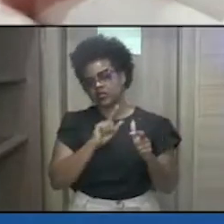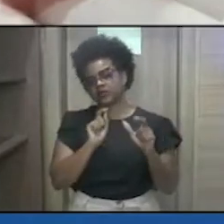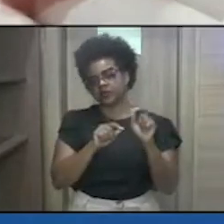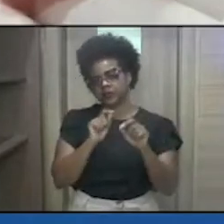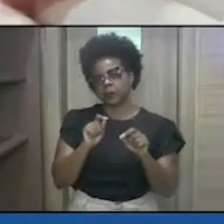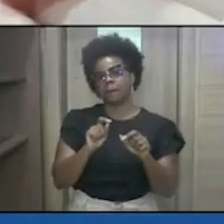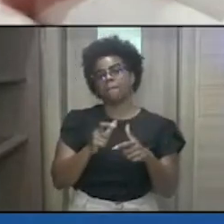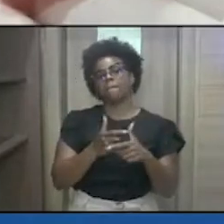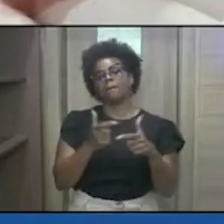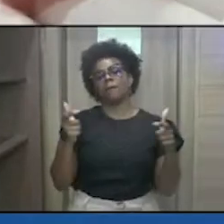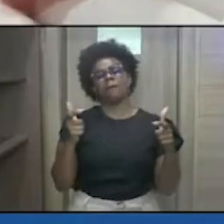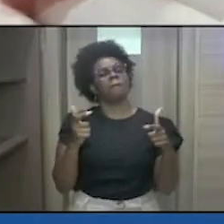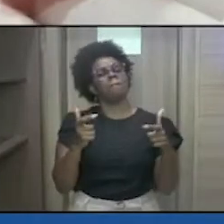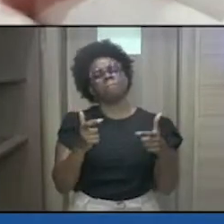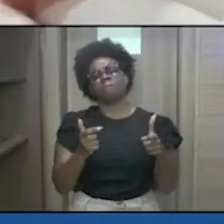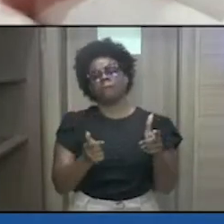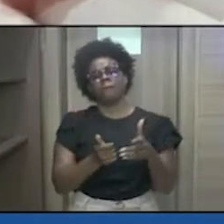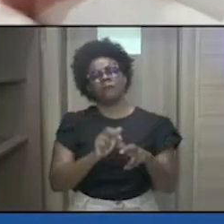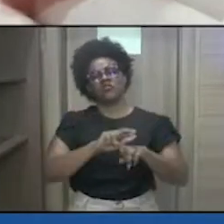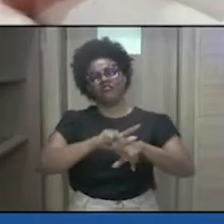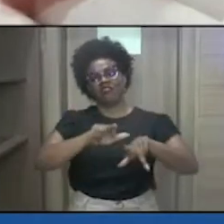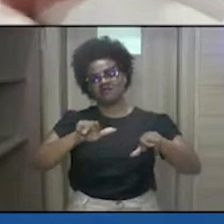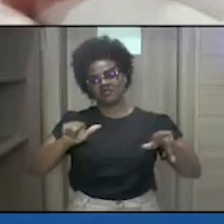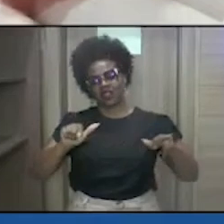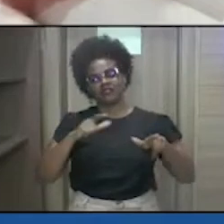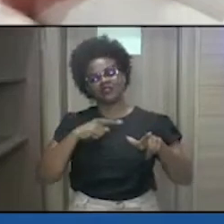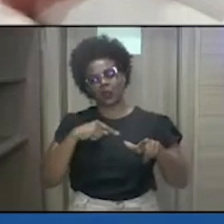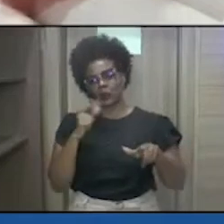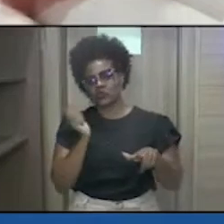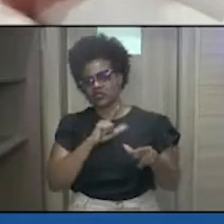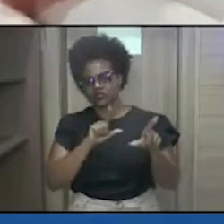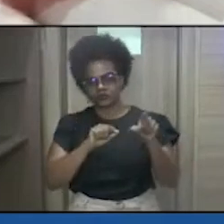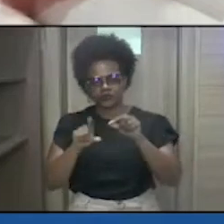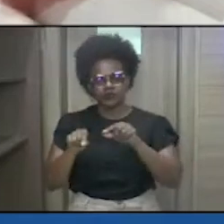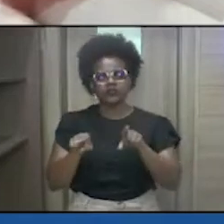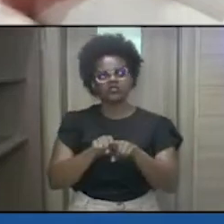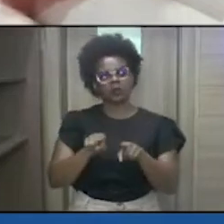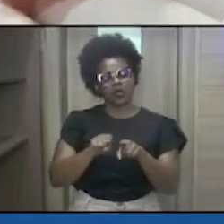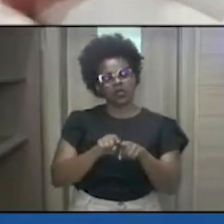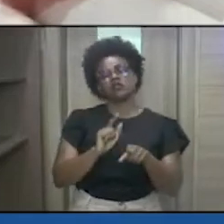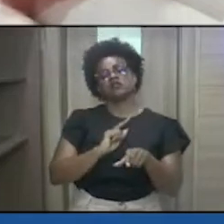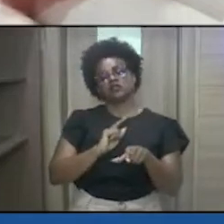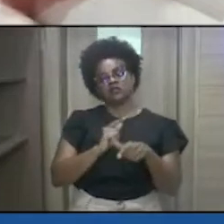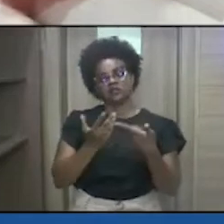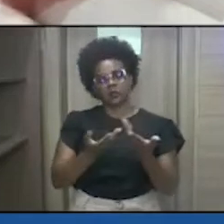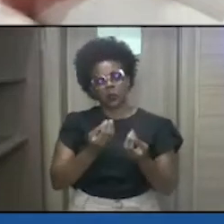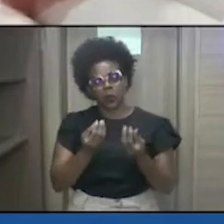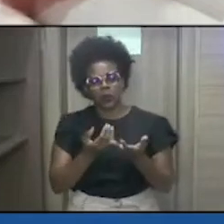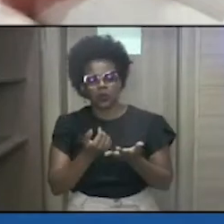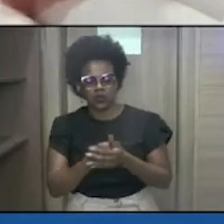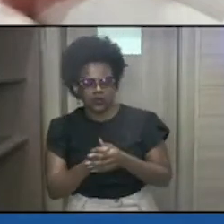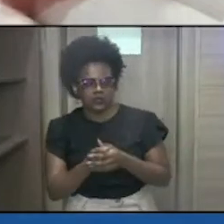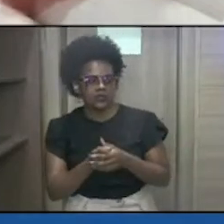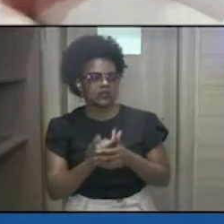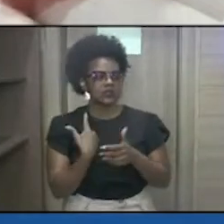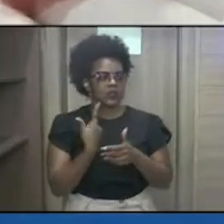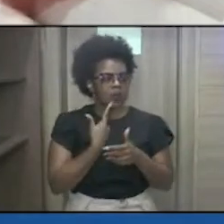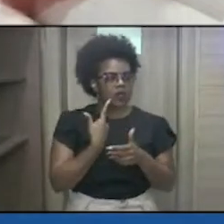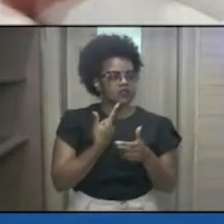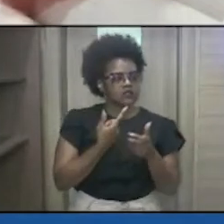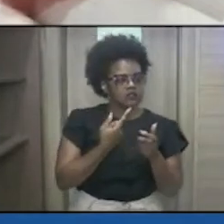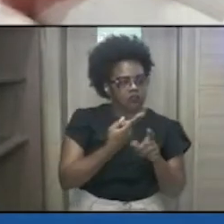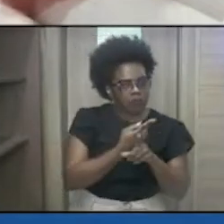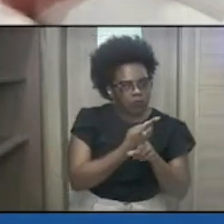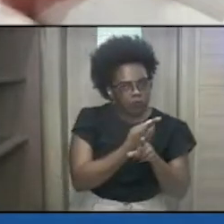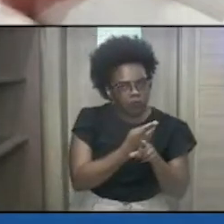uma maior diversidade, né, dessa realidade e, ao mesmo tempo, também uma saturação daquilo que a gente estava